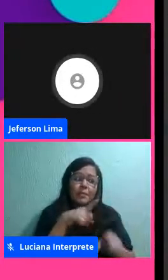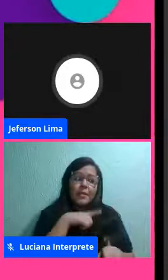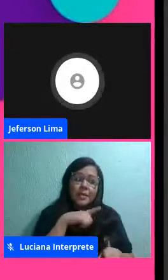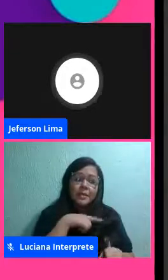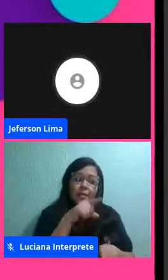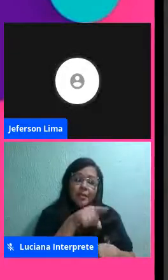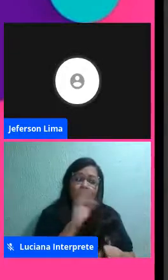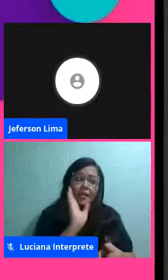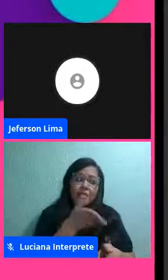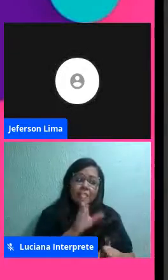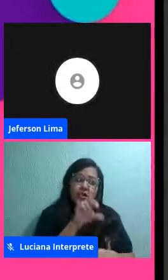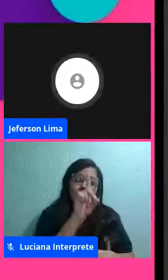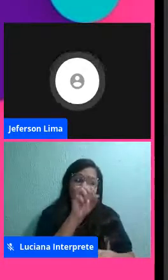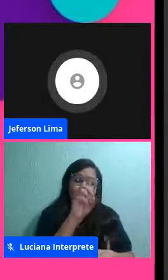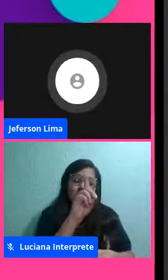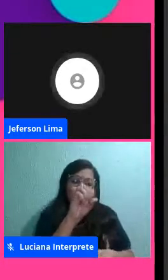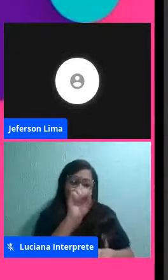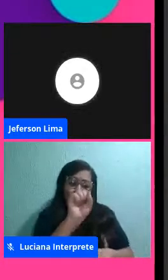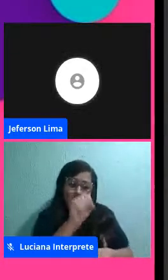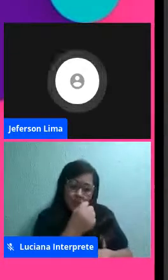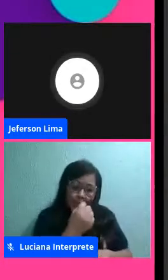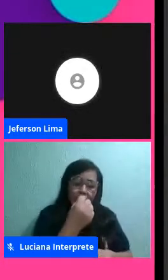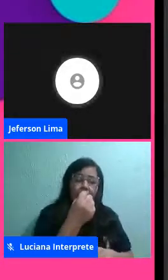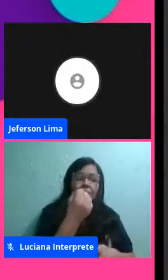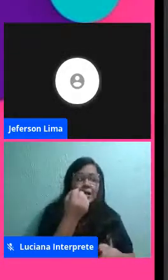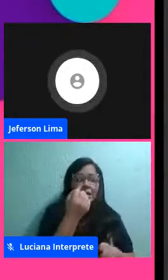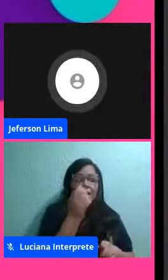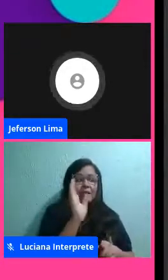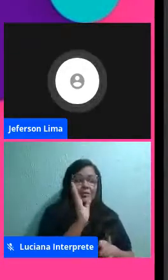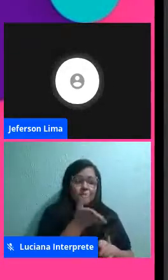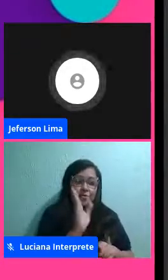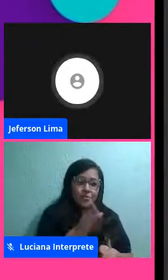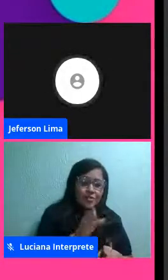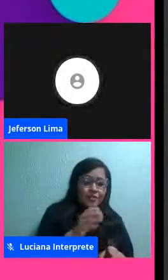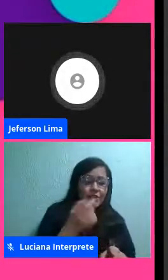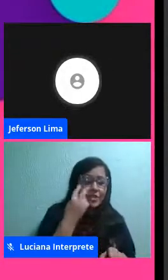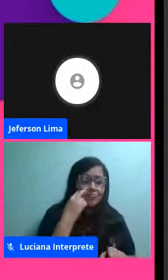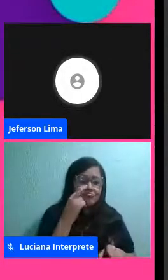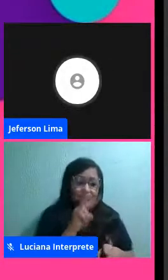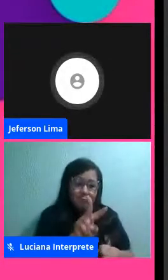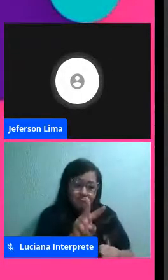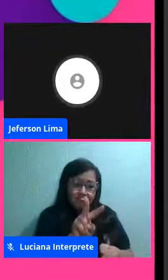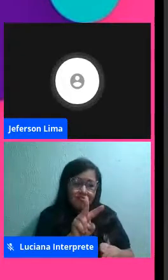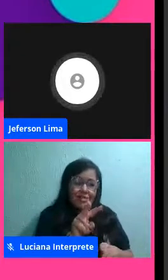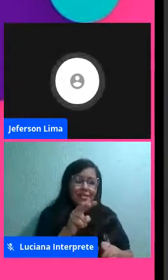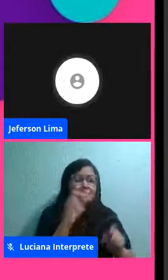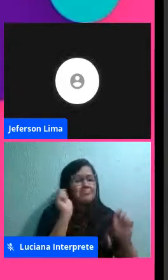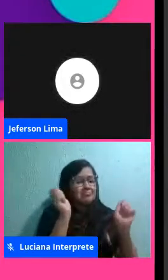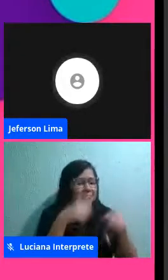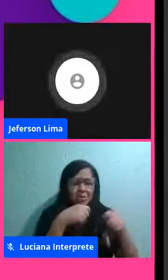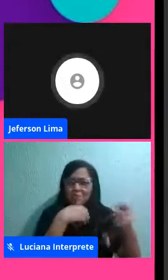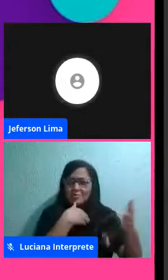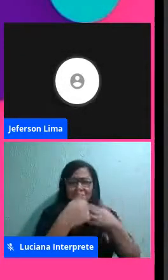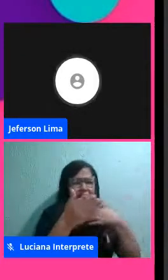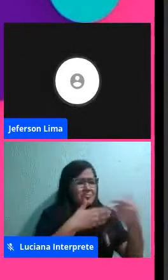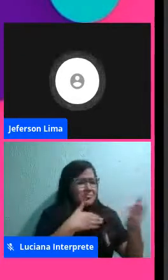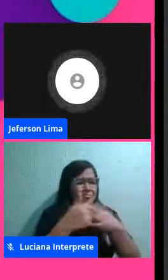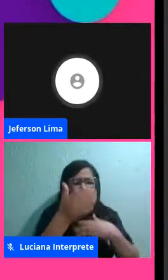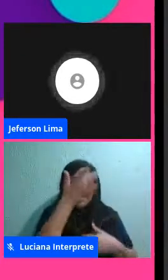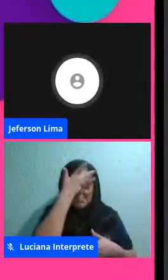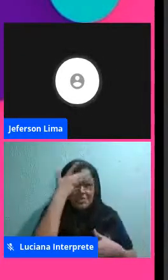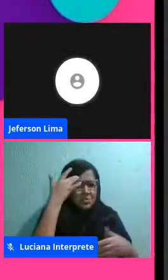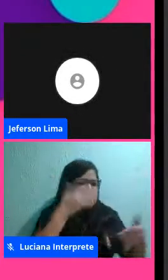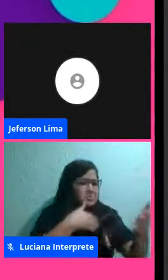API que a gente acabou de subir tá no ar e a gente pode disponibilizar ela para qualquer pessoa, para qualquer coisa, inclusive para o